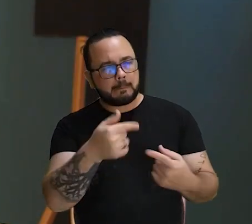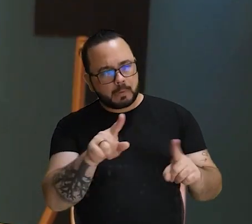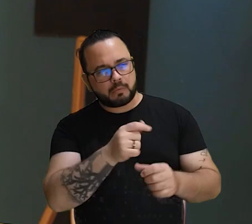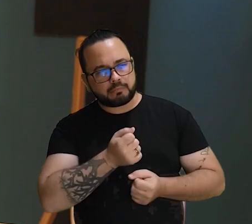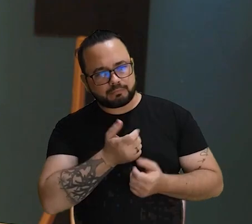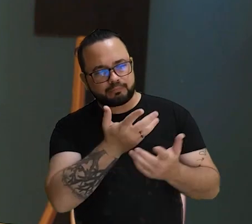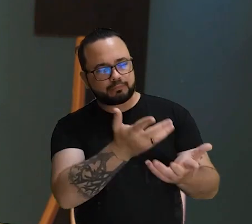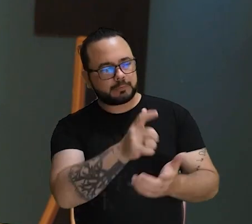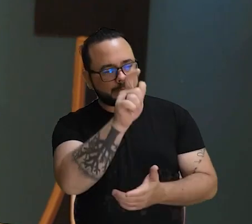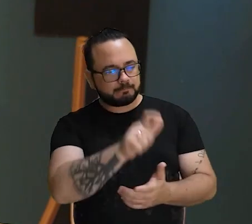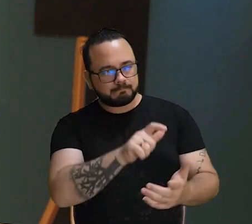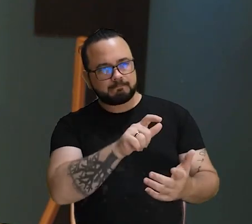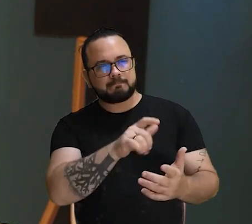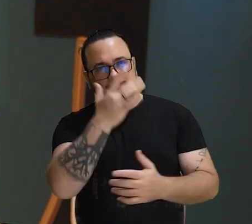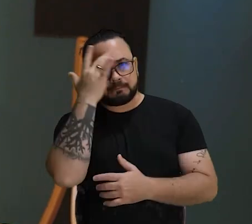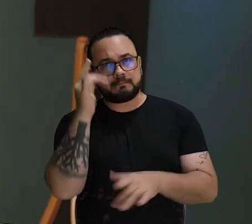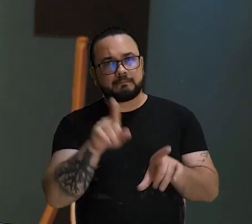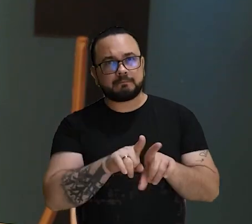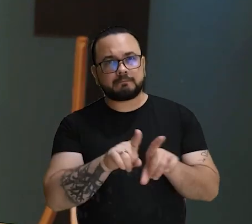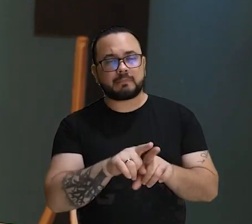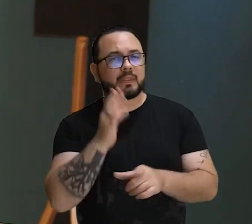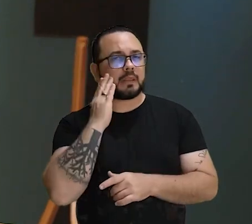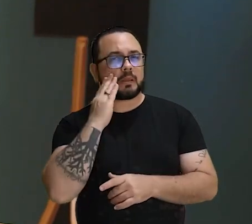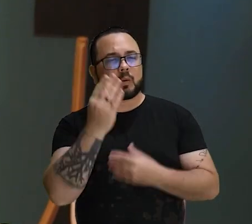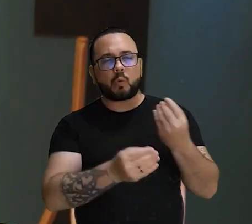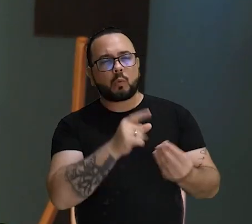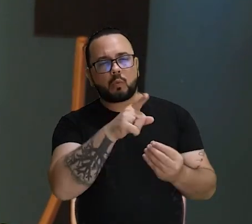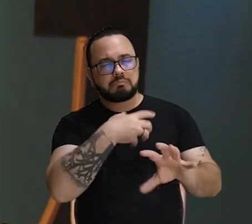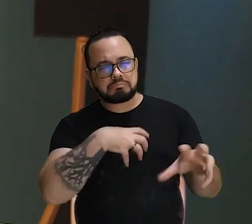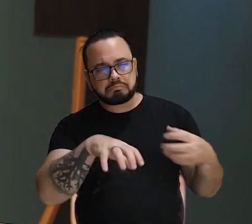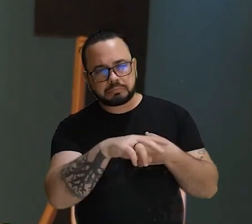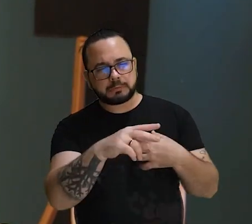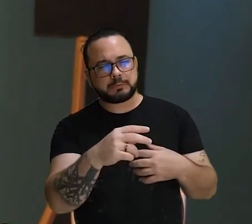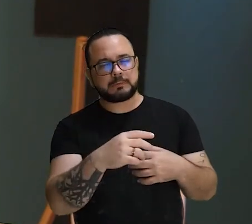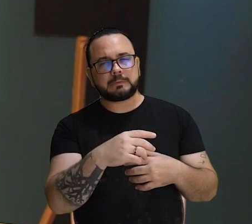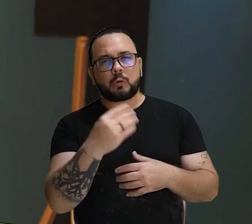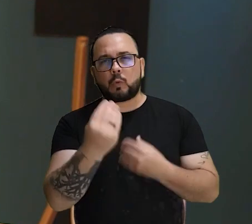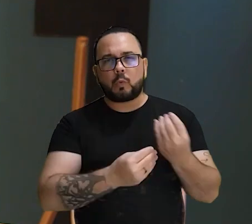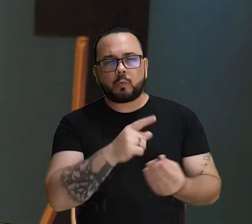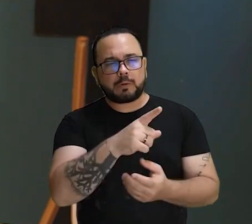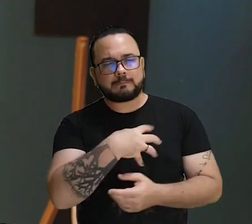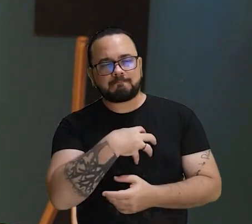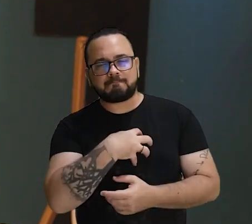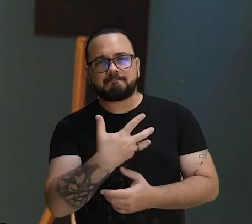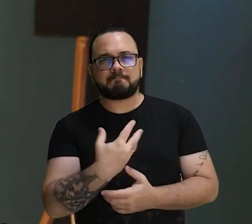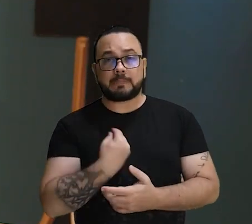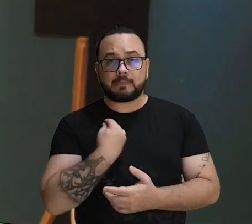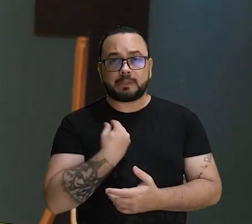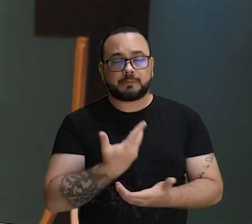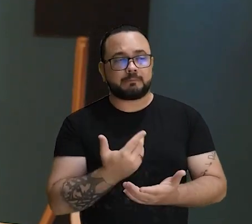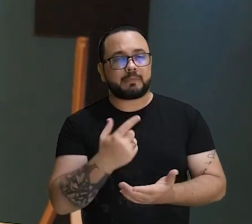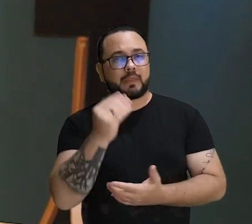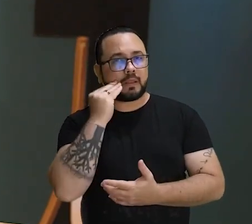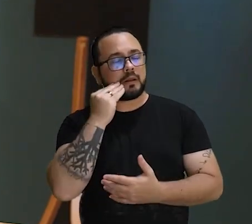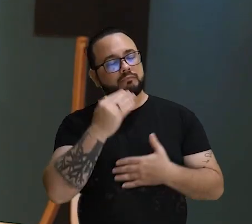olhar, tentar olhar é uma coisa meio difícil, né? Tentar entrar pela lente do outro, ver como é que o outro tá enxergando, como é que o outro tá pulsando, como é que o outro... E